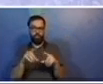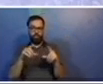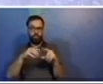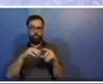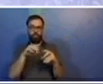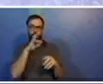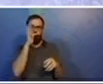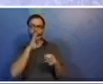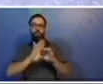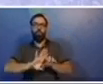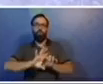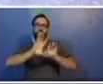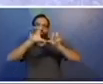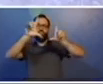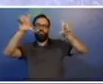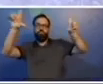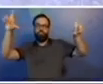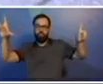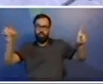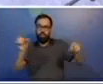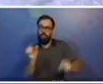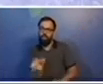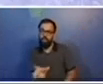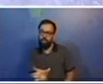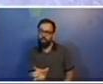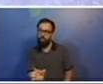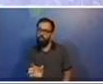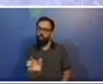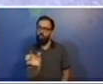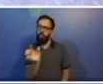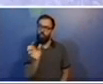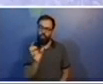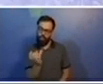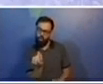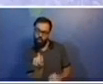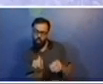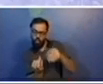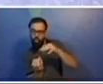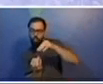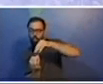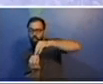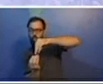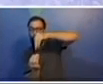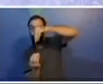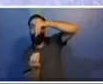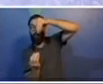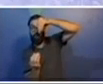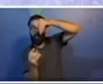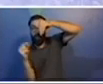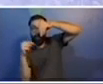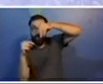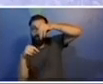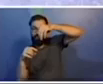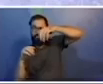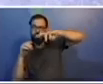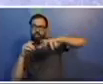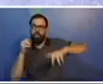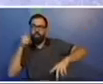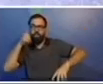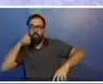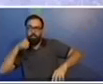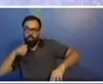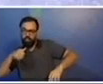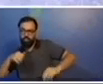do ovário tem um óvulo. E a parte masculina, essas estruturas aqui do lado. Onde aqui tem o gameta, que é a